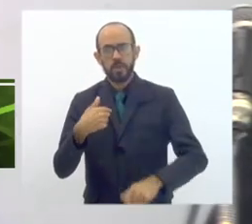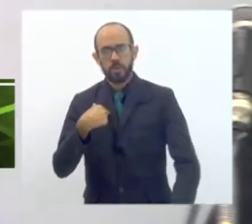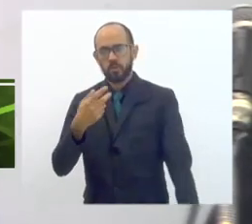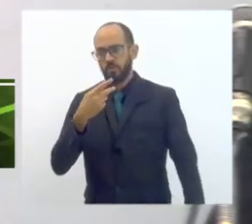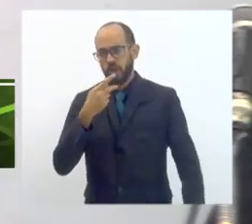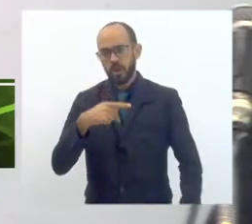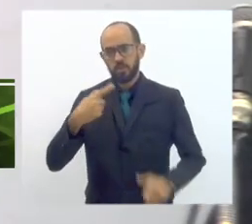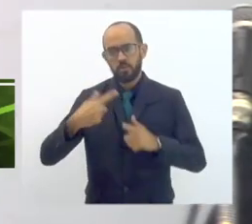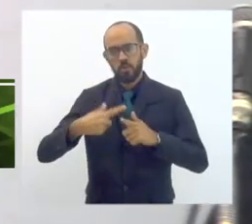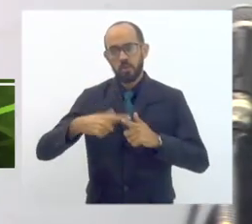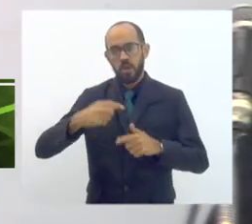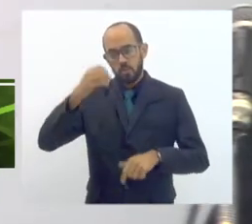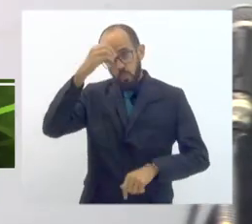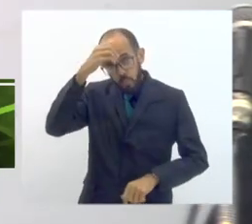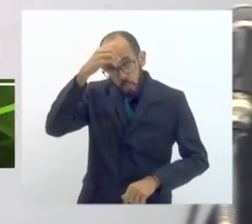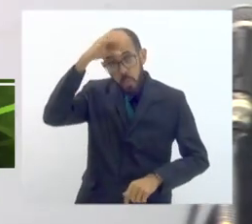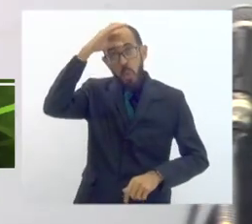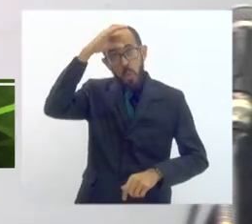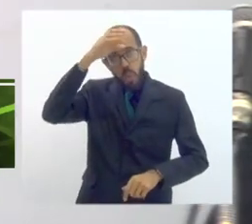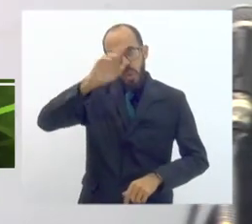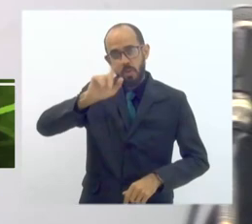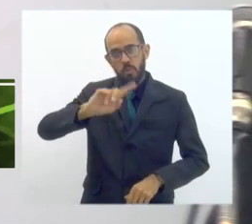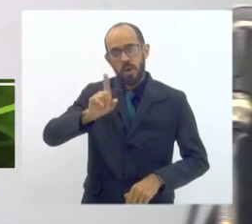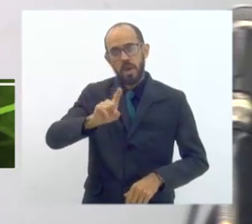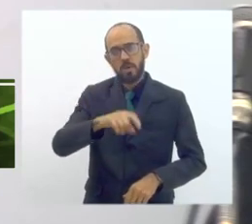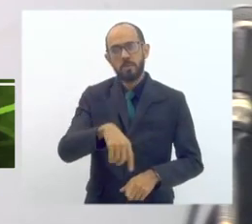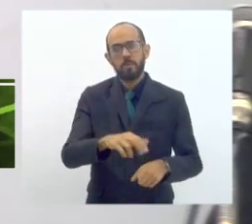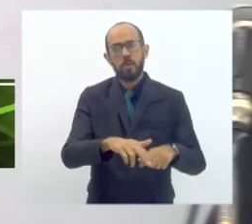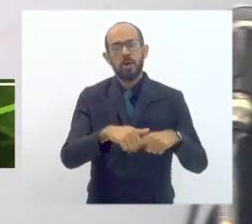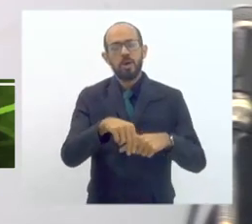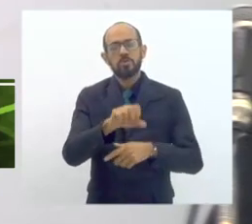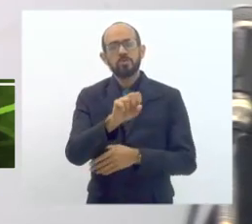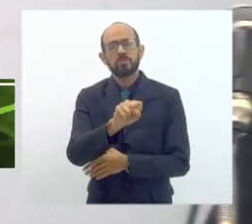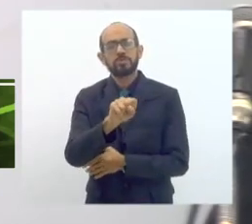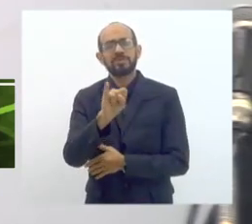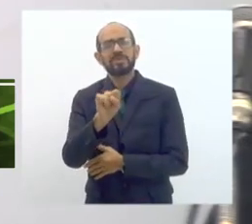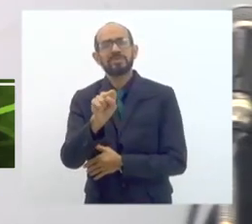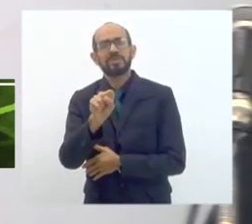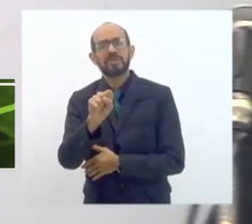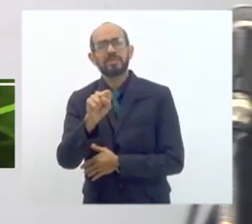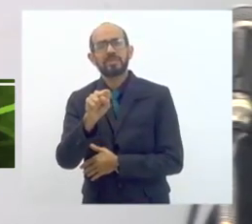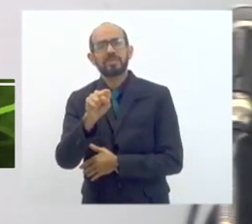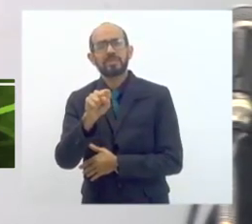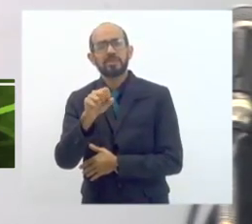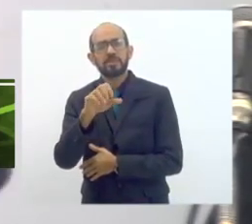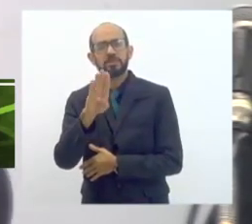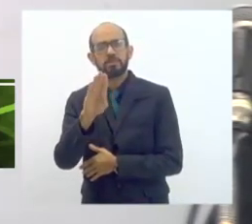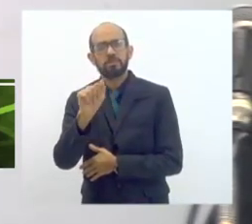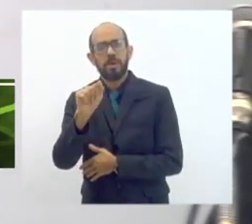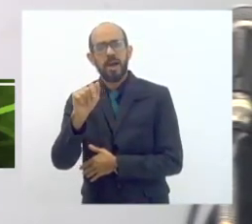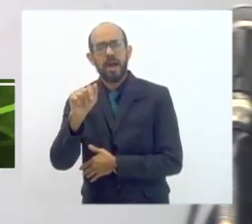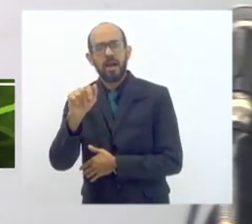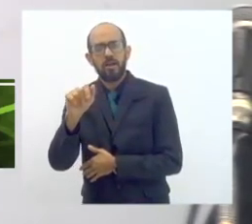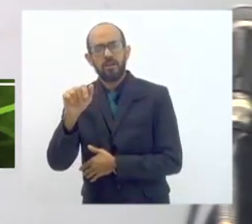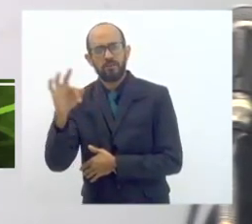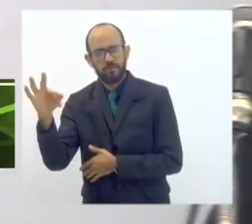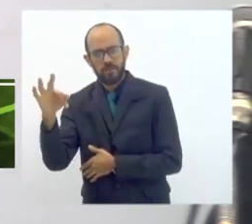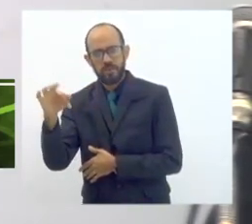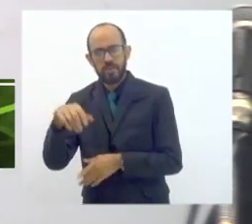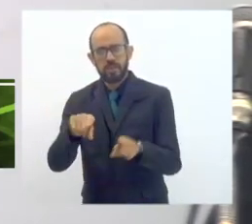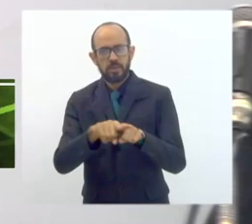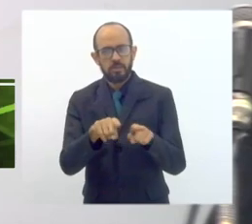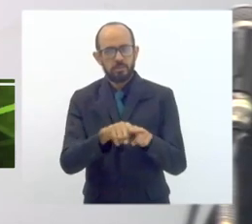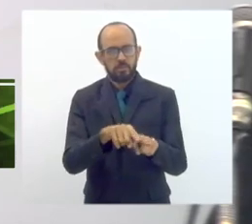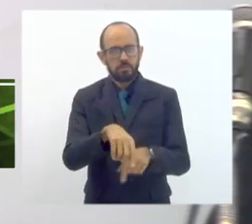sei demais, não. É porque a experiência do SISBAF e do SISMEPA mostra isso. SISMEPA escolheu o SAMU.